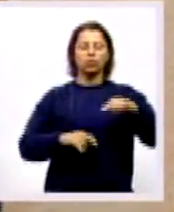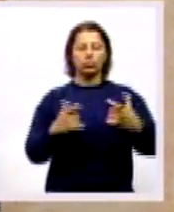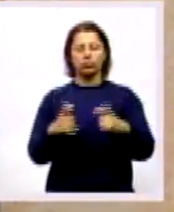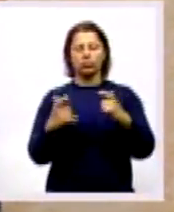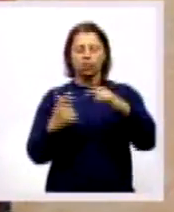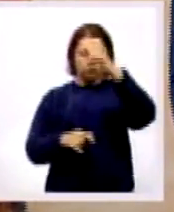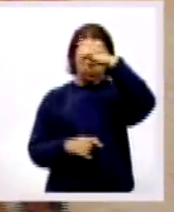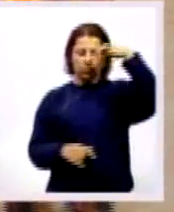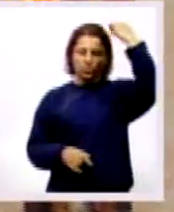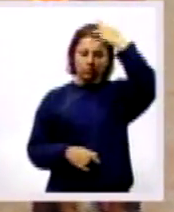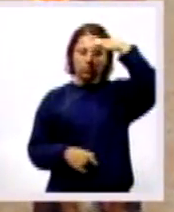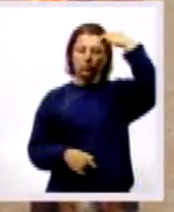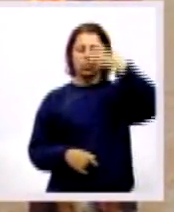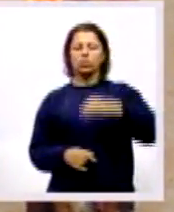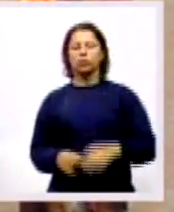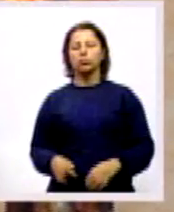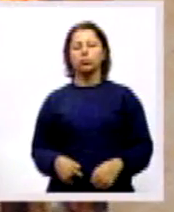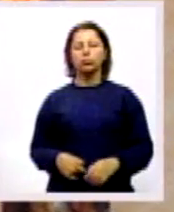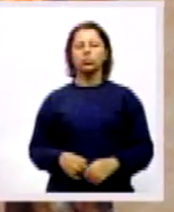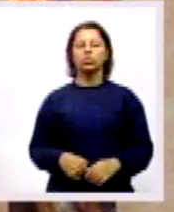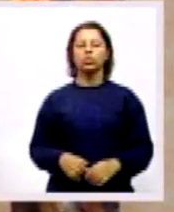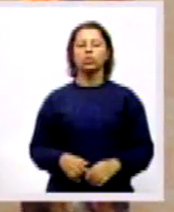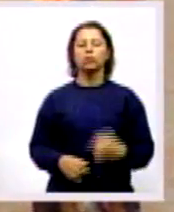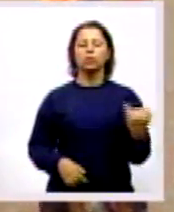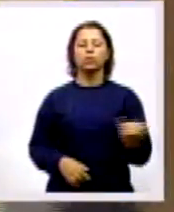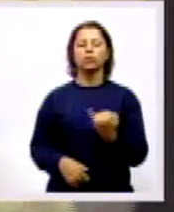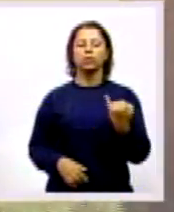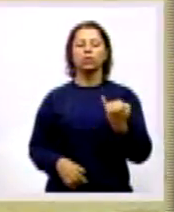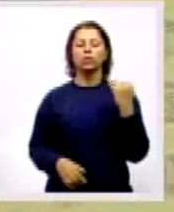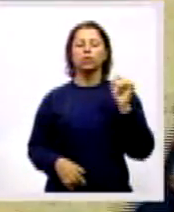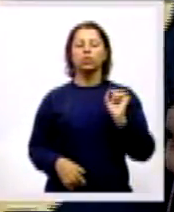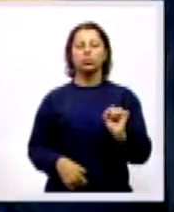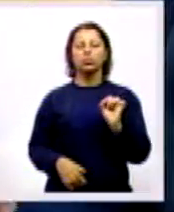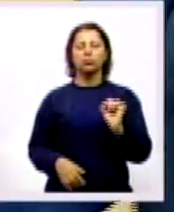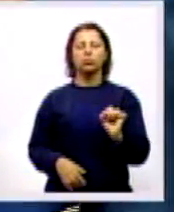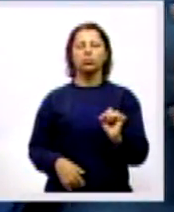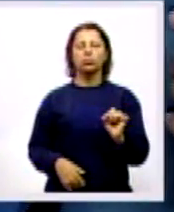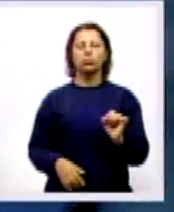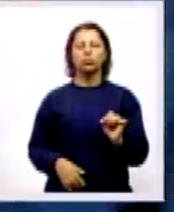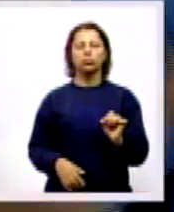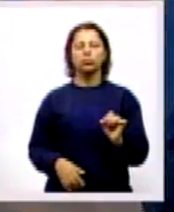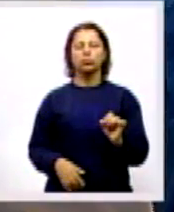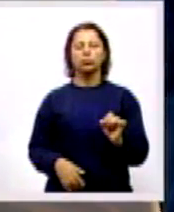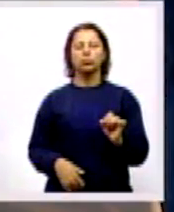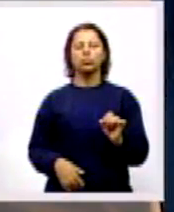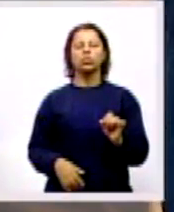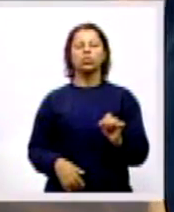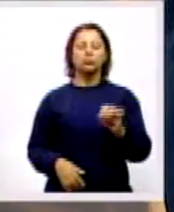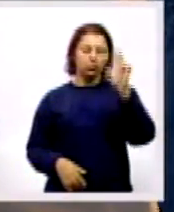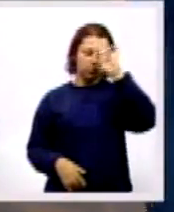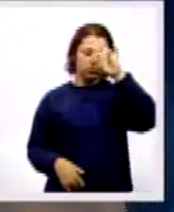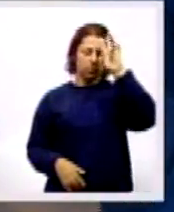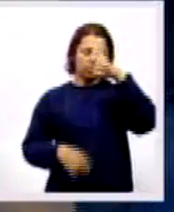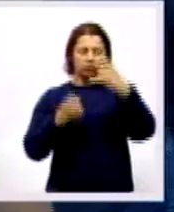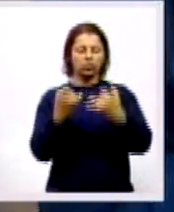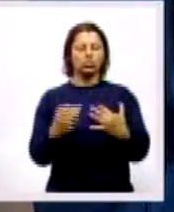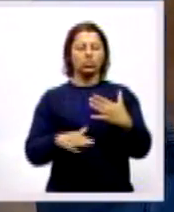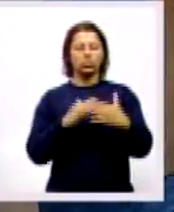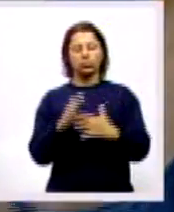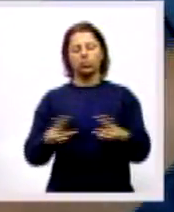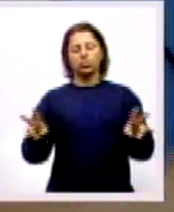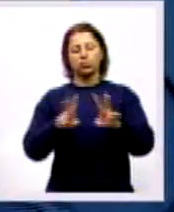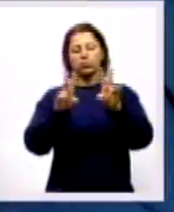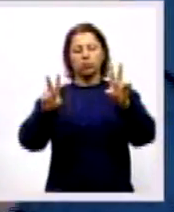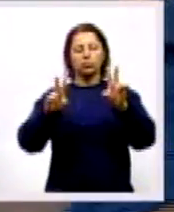para o sagrado. E o interessante, minha gente, é que este texto está falando de toda a vocação da